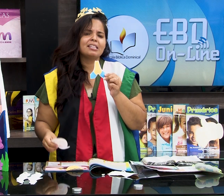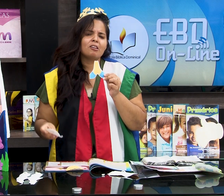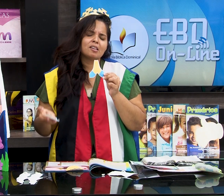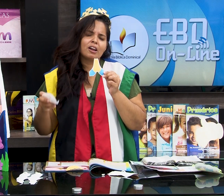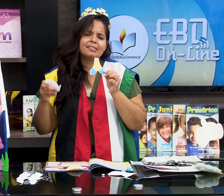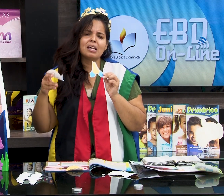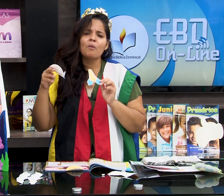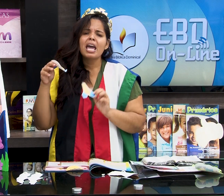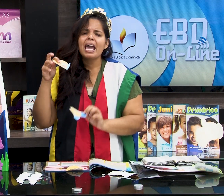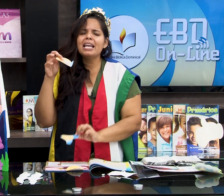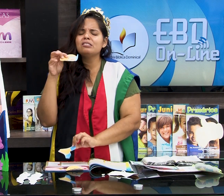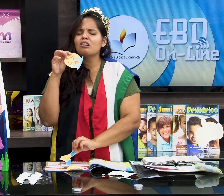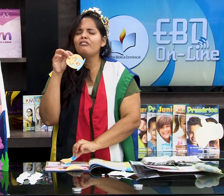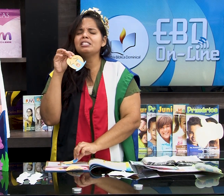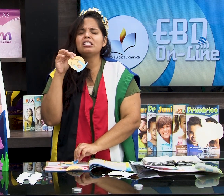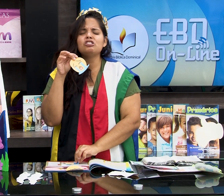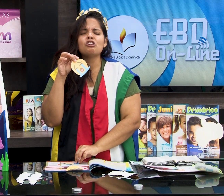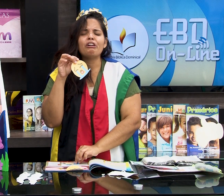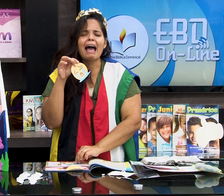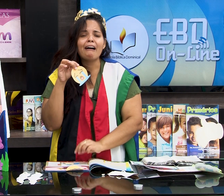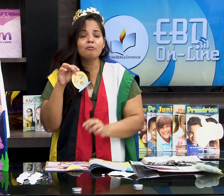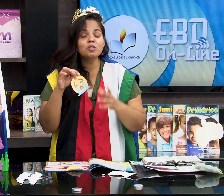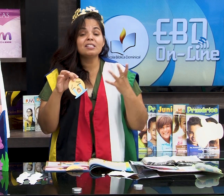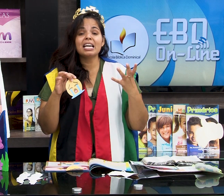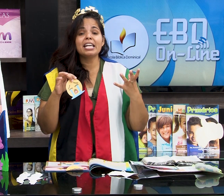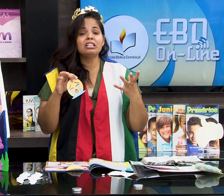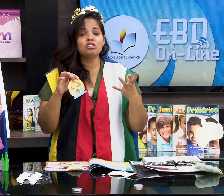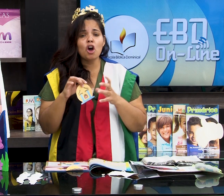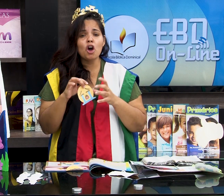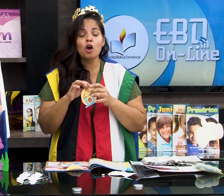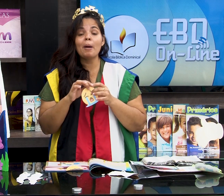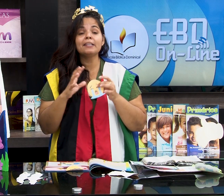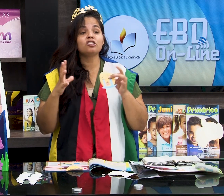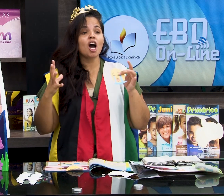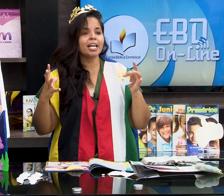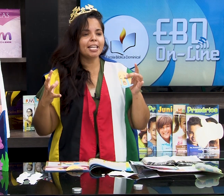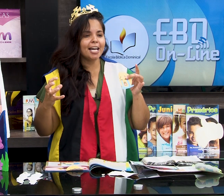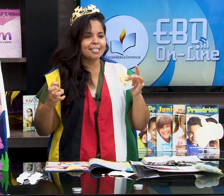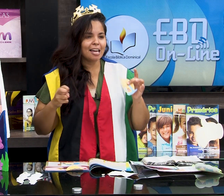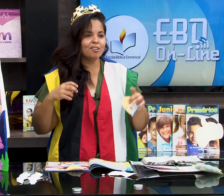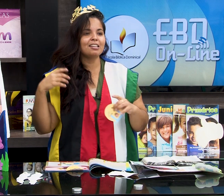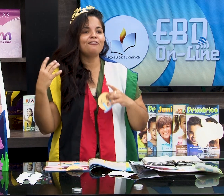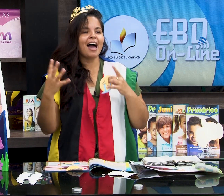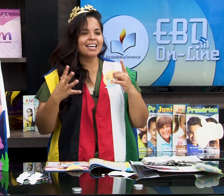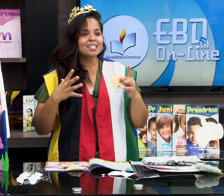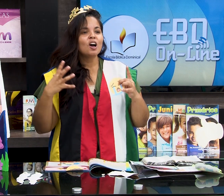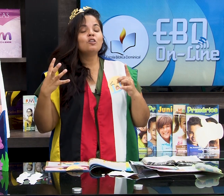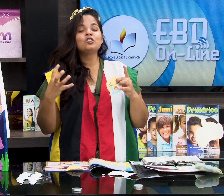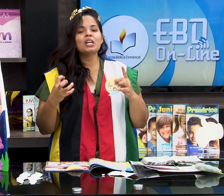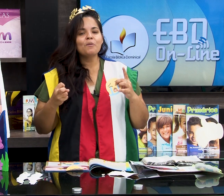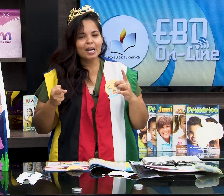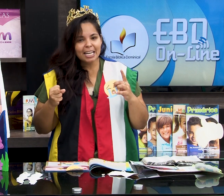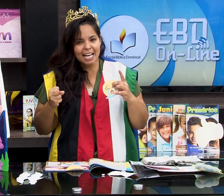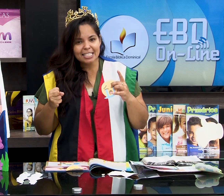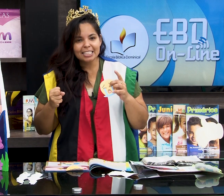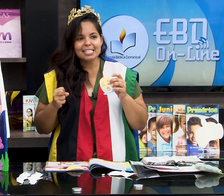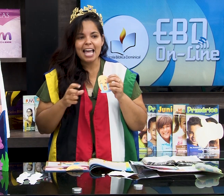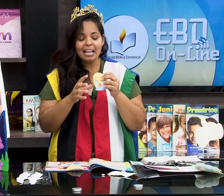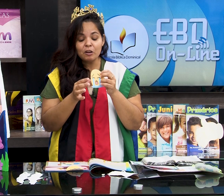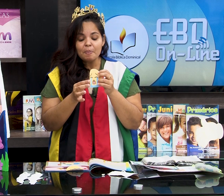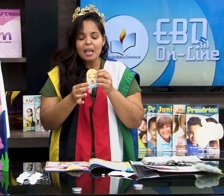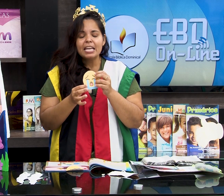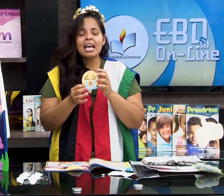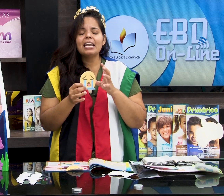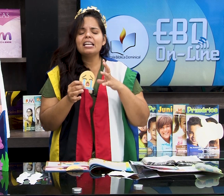que ele fez essa oração, ele só fazia chorar. Vamos fazer carinha de choro. Como é que chora, criança? Aí você faz o chorinho com a criança,